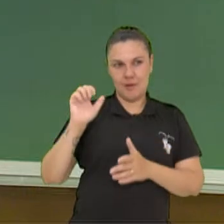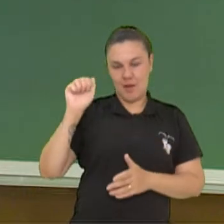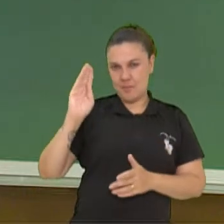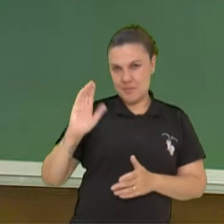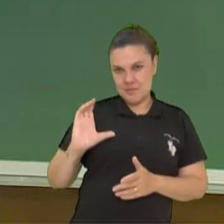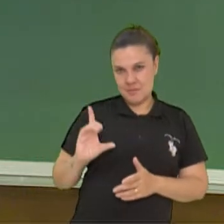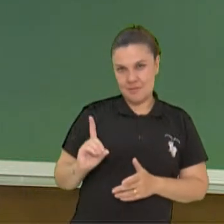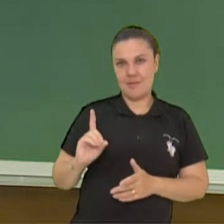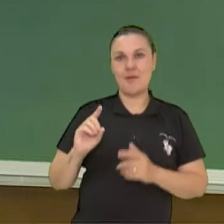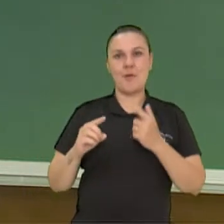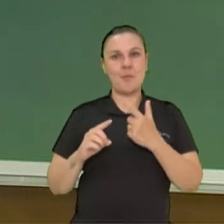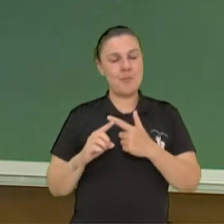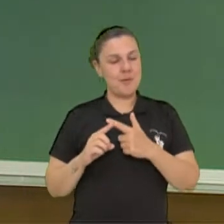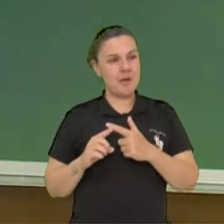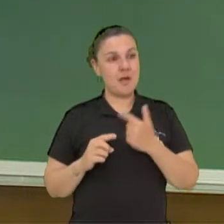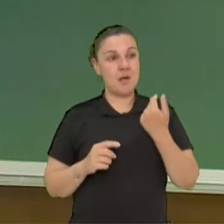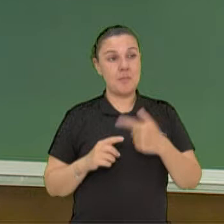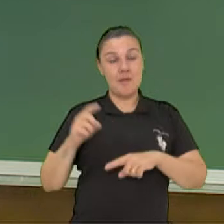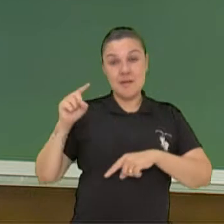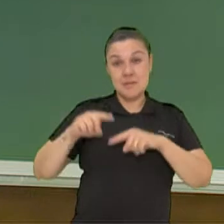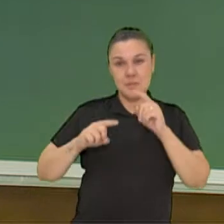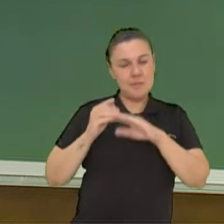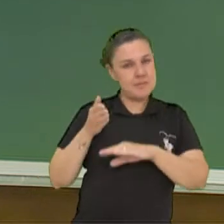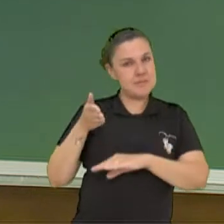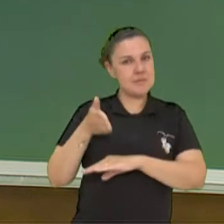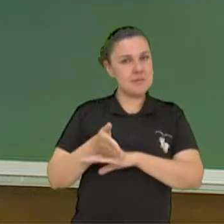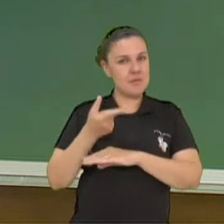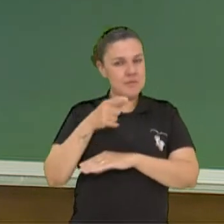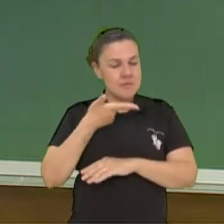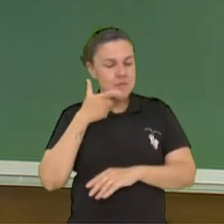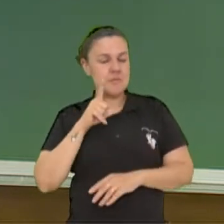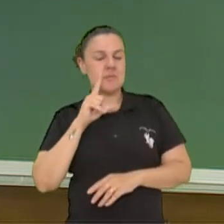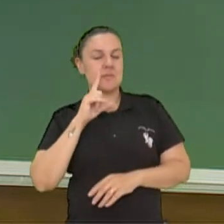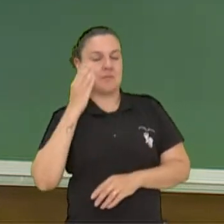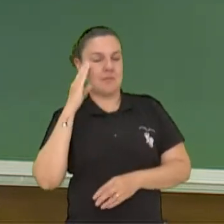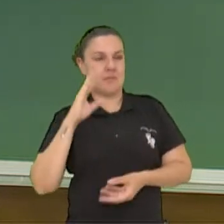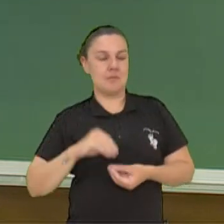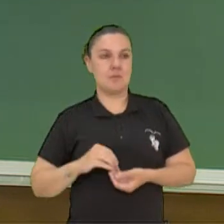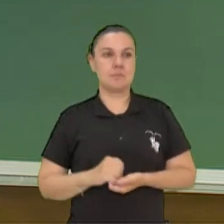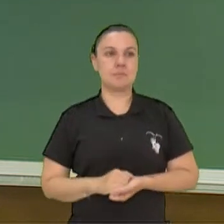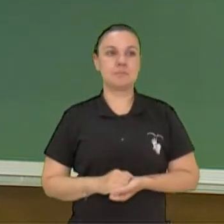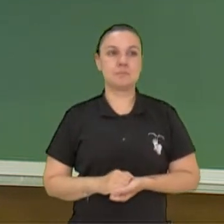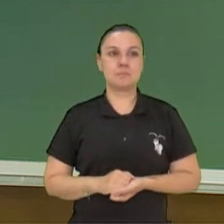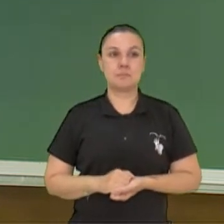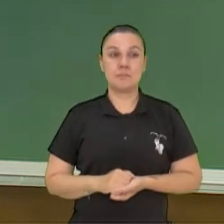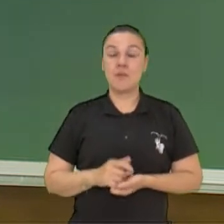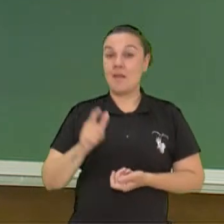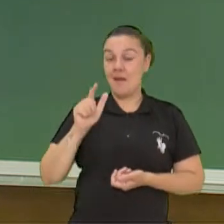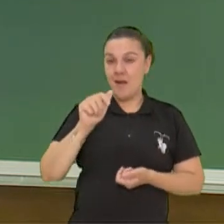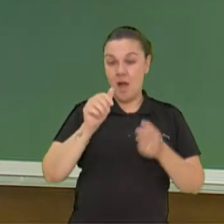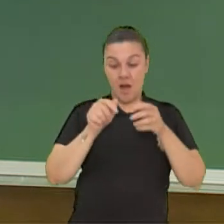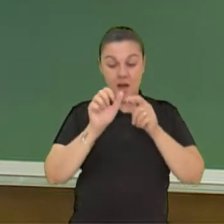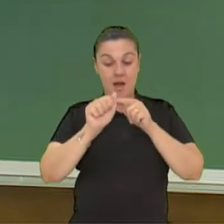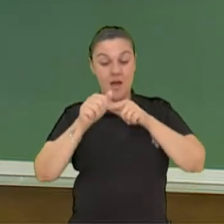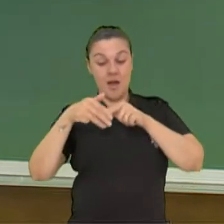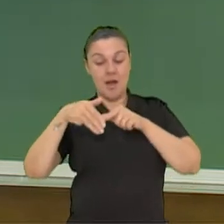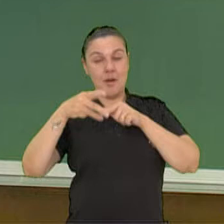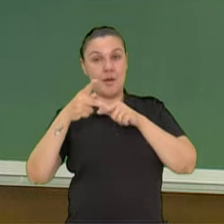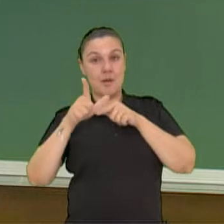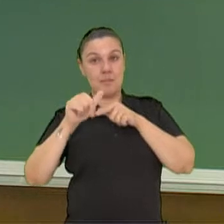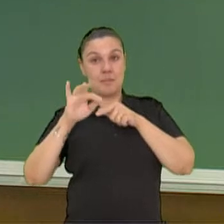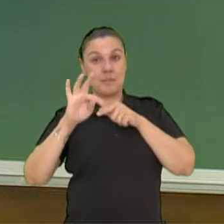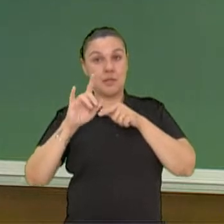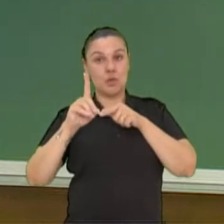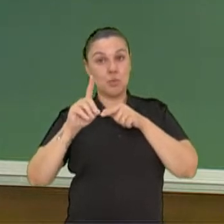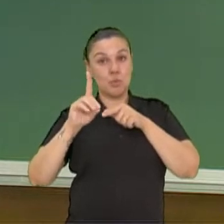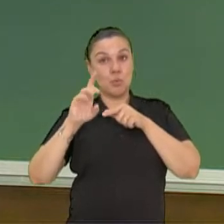é uma medida de dispersão calculada sobre cada um dos valores de um conjunto de informações. Então, vamos ver aqui